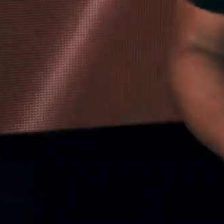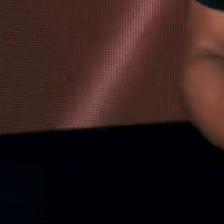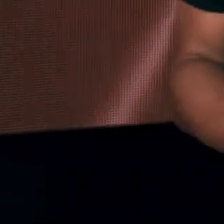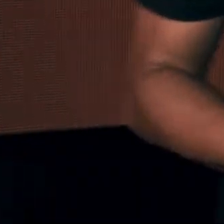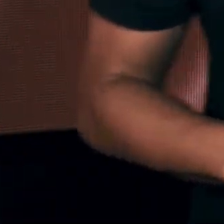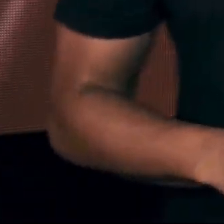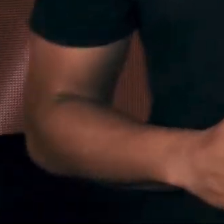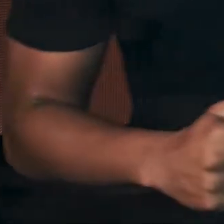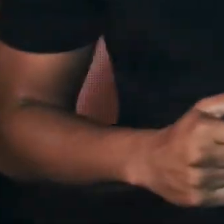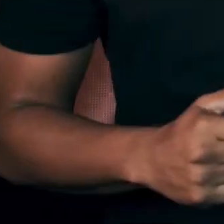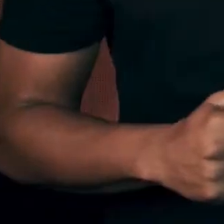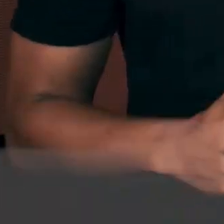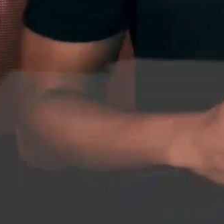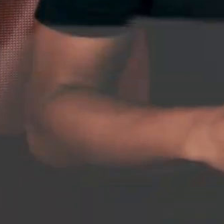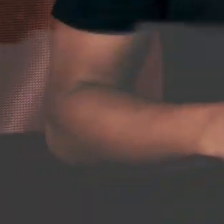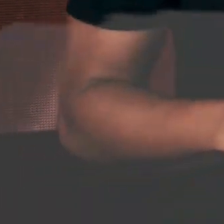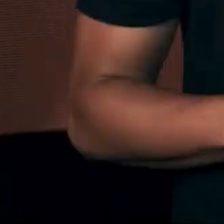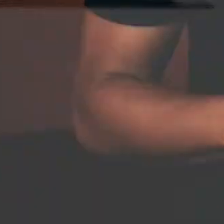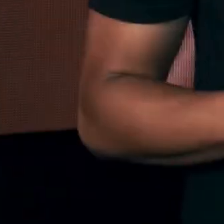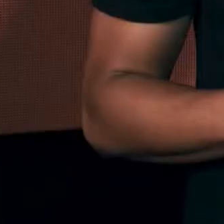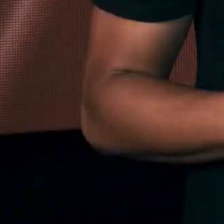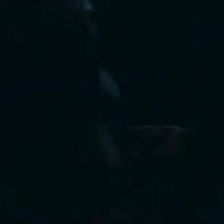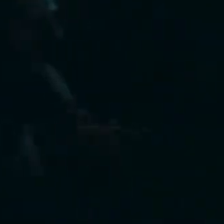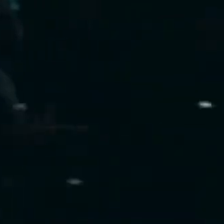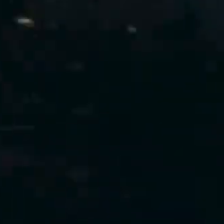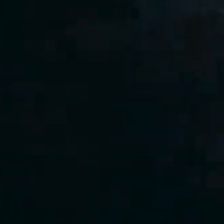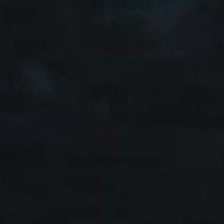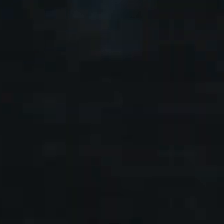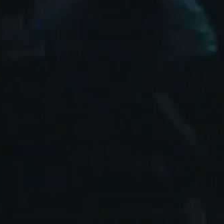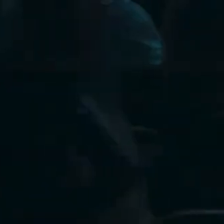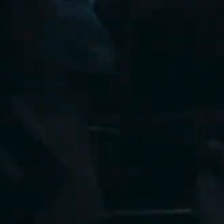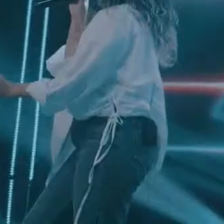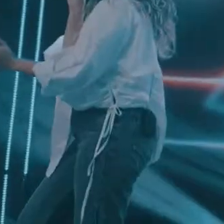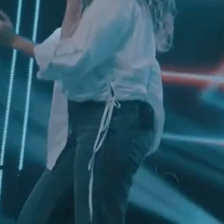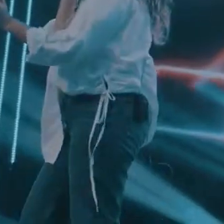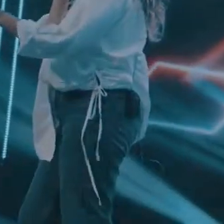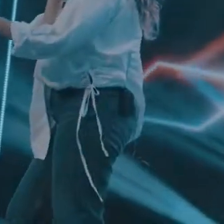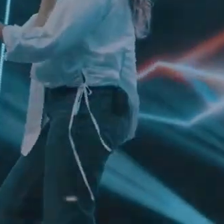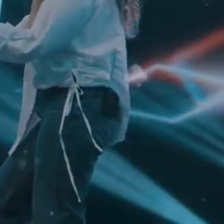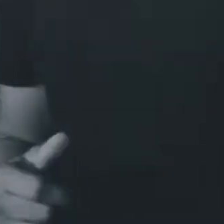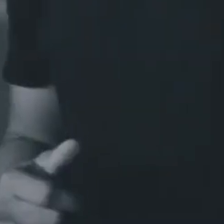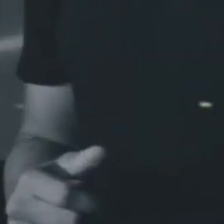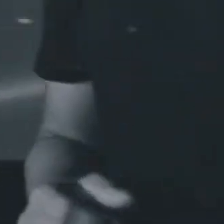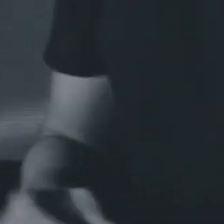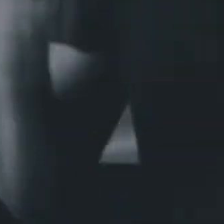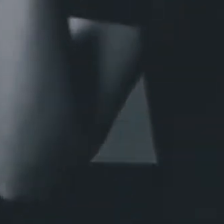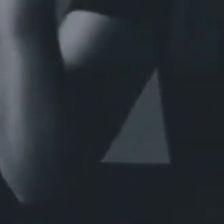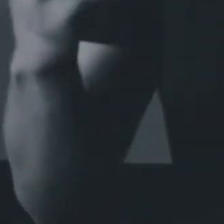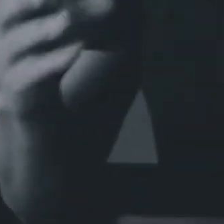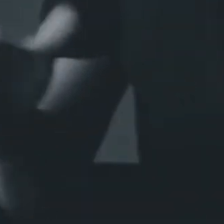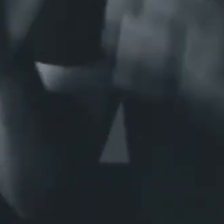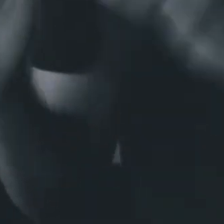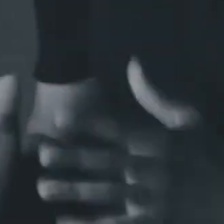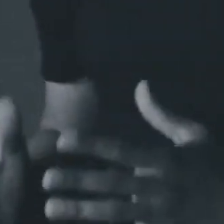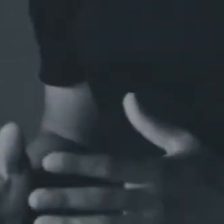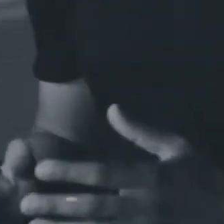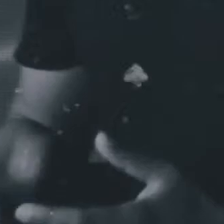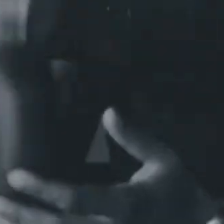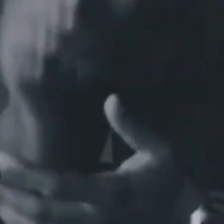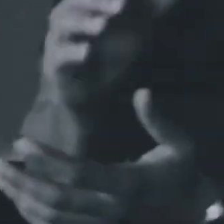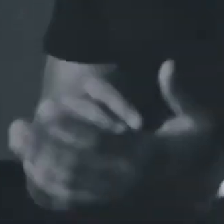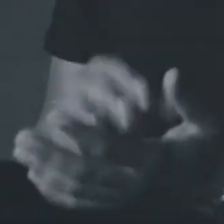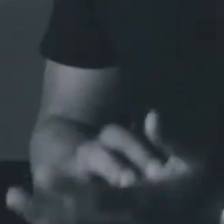para você. Todos os sábados nós nos reunimos aqui na rua Montevidéu 900 às 19 horas. Isso, e ao terceiro sábado de cada